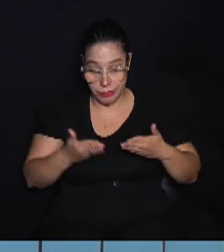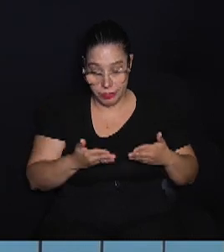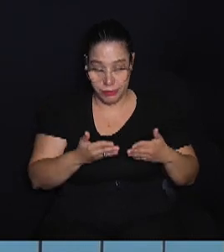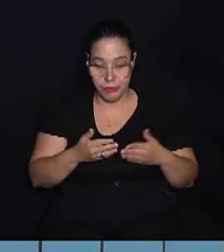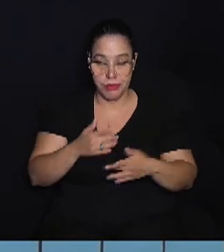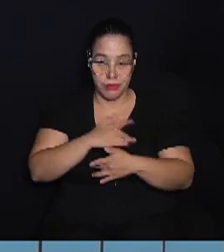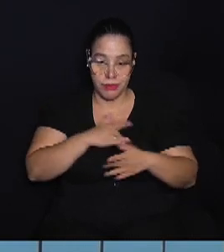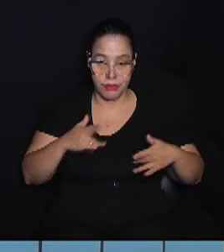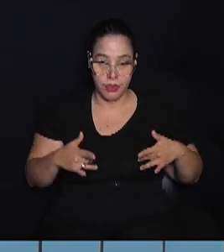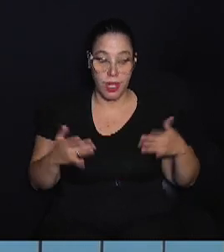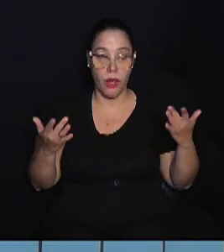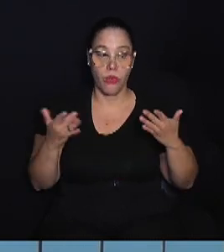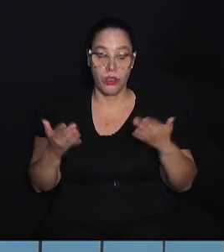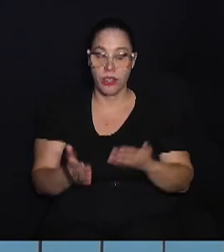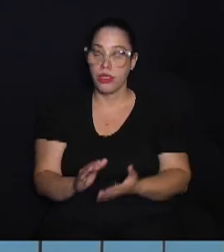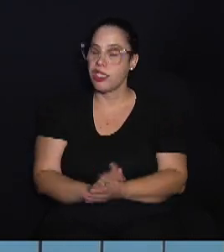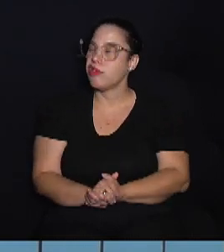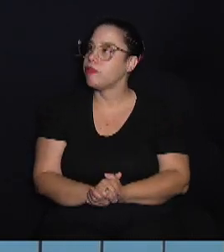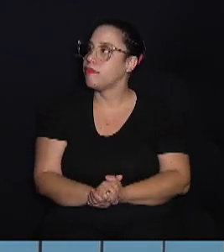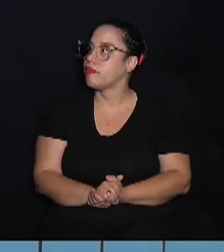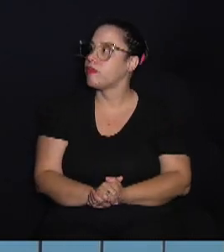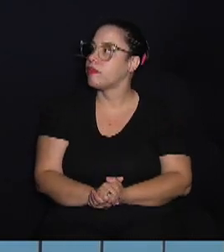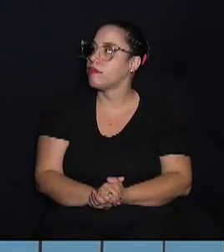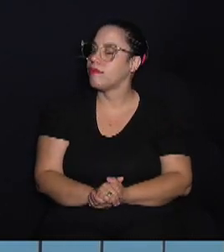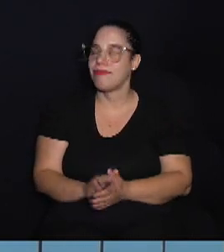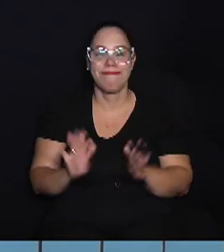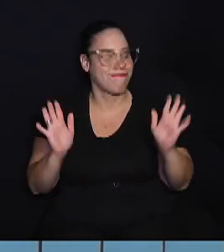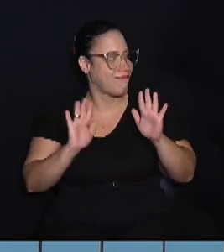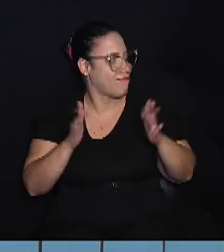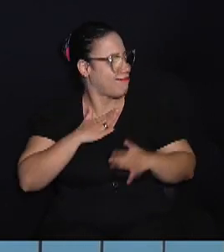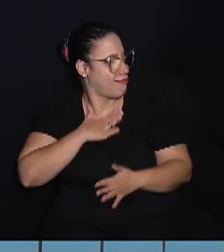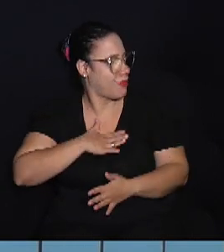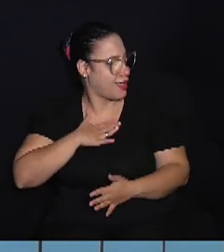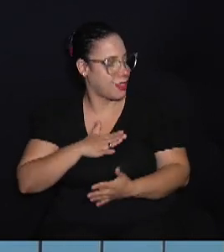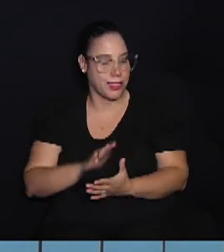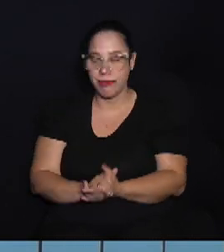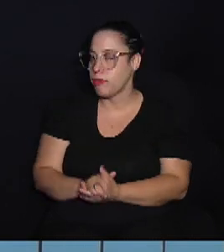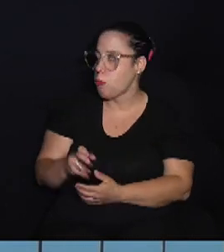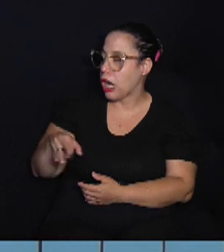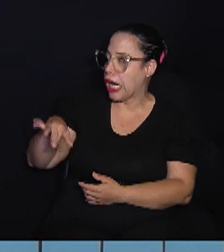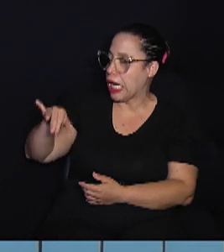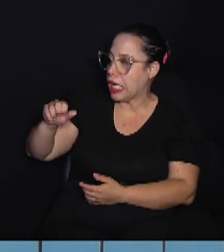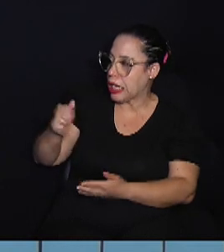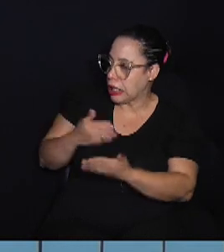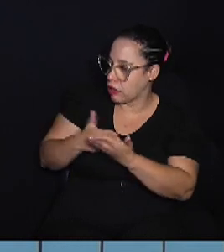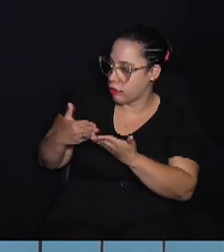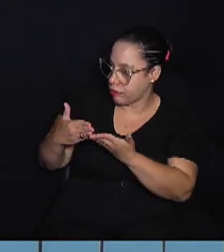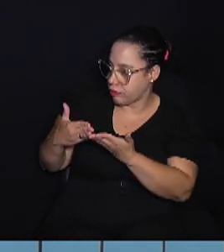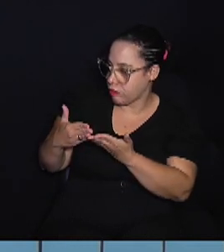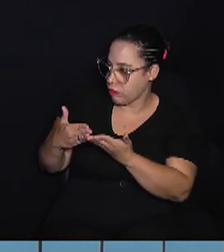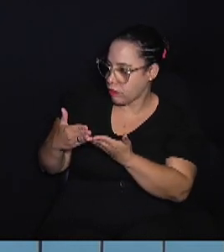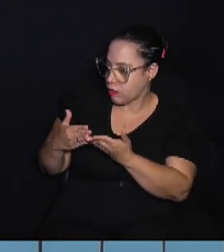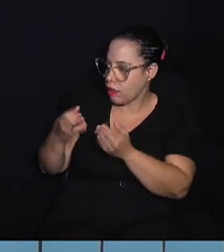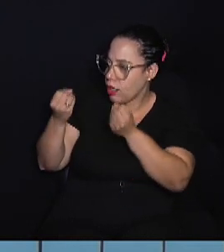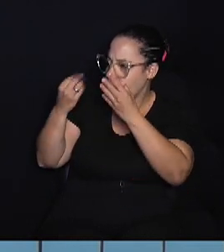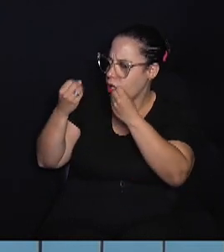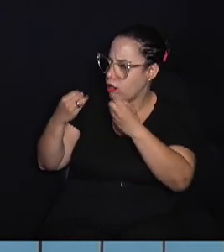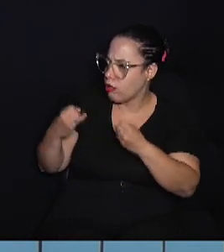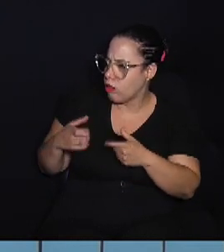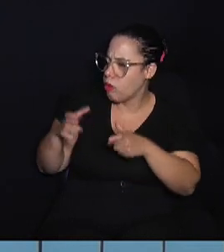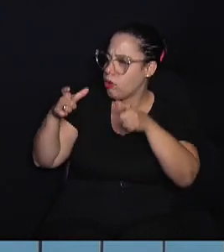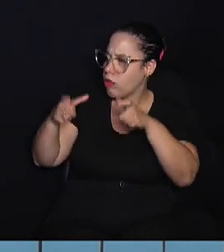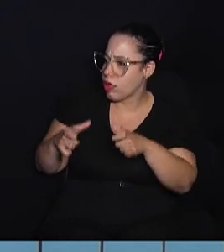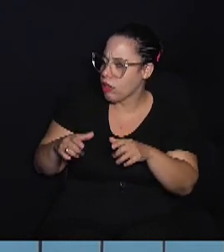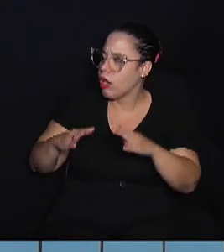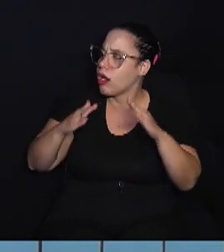no Saúde Agora. Imagina, é um prazer. Márcia, vamos lá então, né? Vamos explicar um pouquinho para o pessoal que